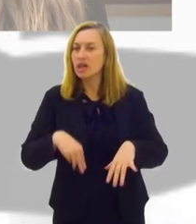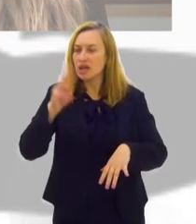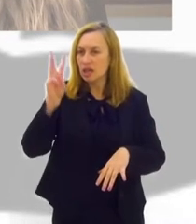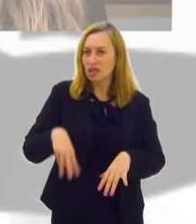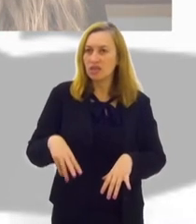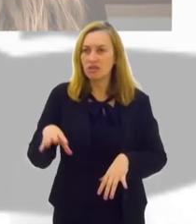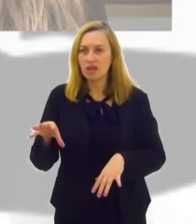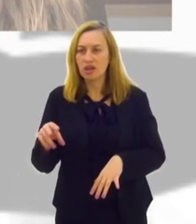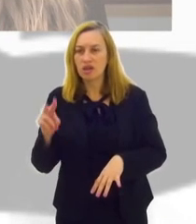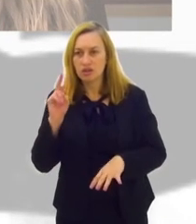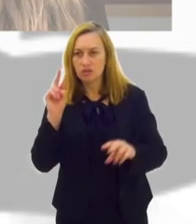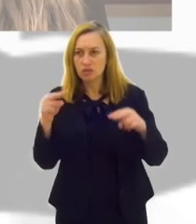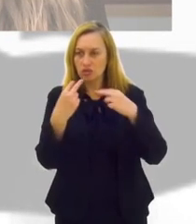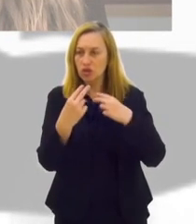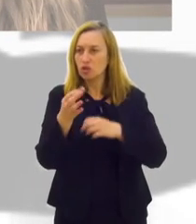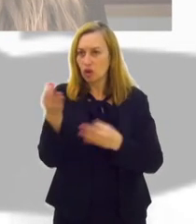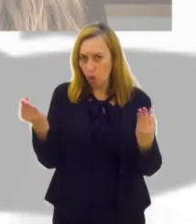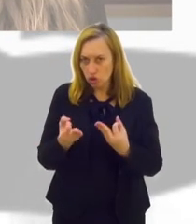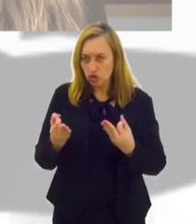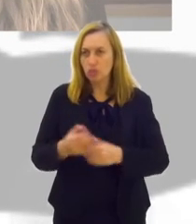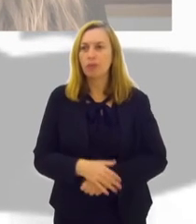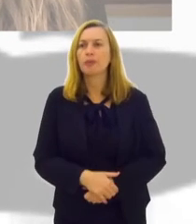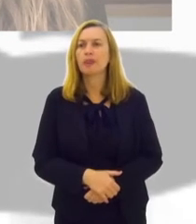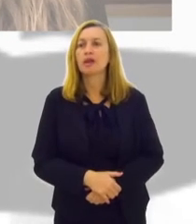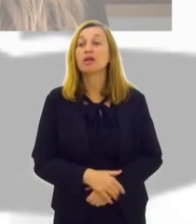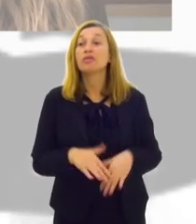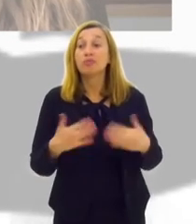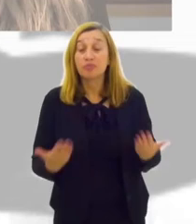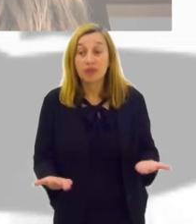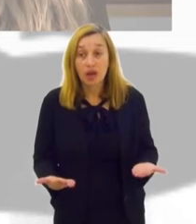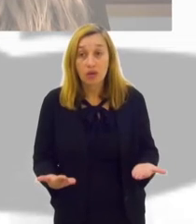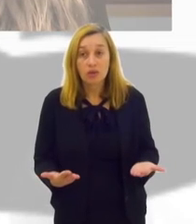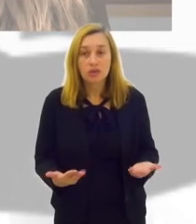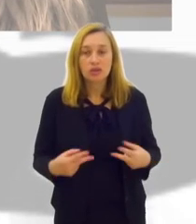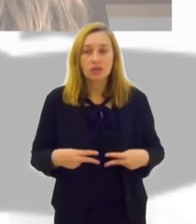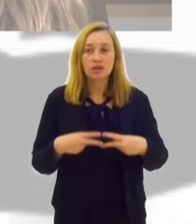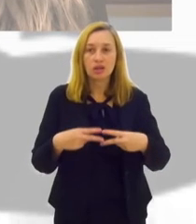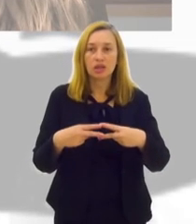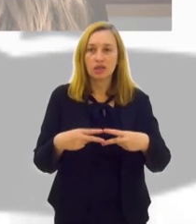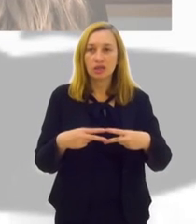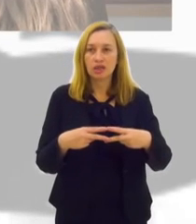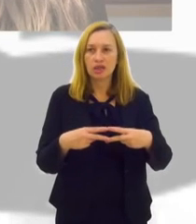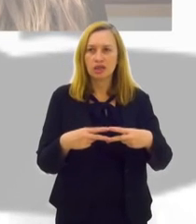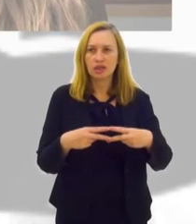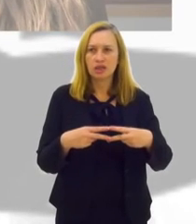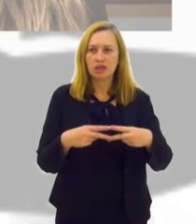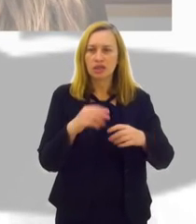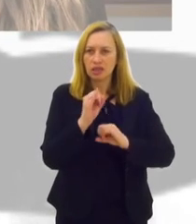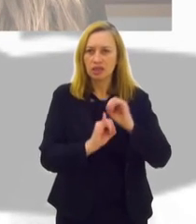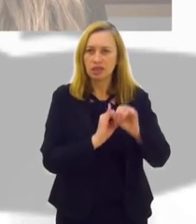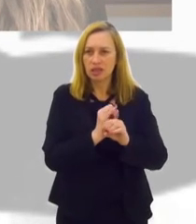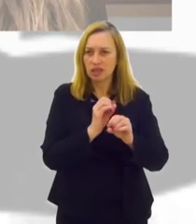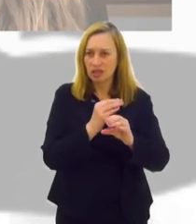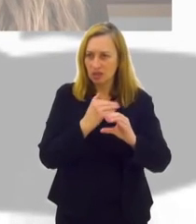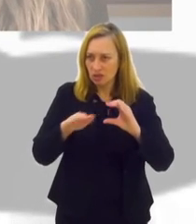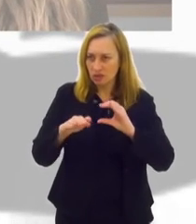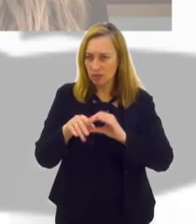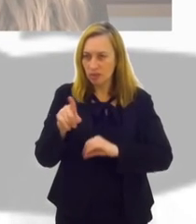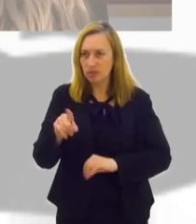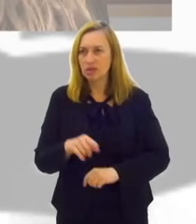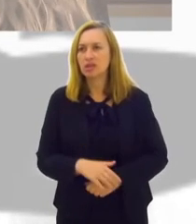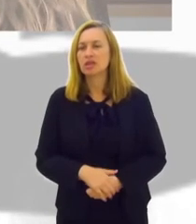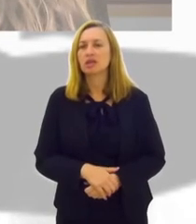para quem estiver ouvindo. Tá Deixa eu. ótimo. Eu Então, preciso eu vou. pegar o link aqui na internet, que eu não tenho Não ele à tem mão, problema.